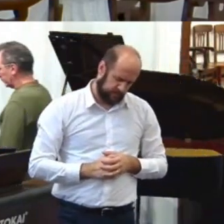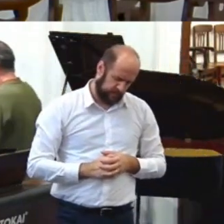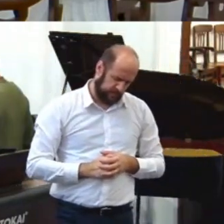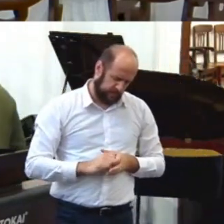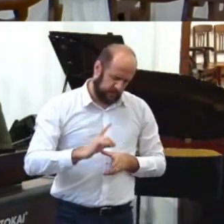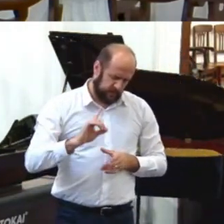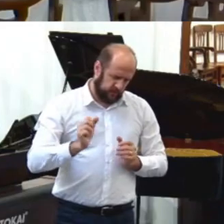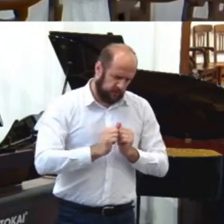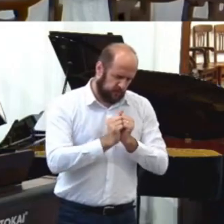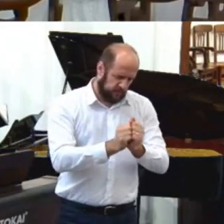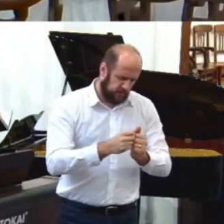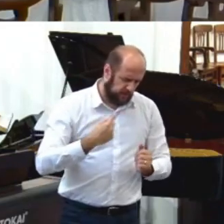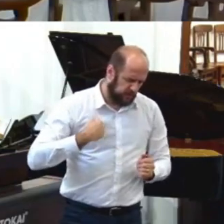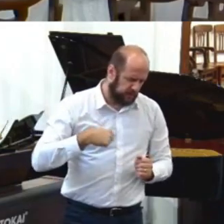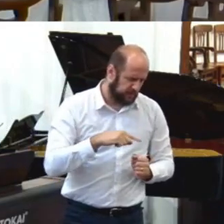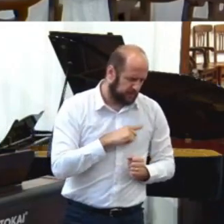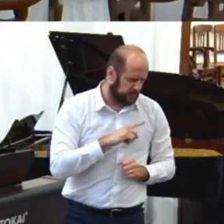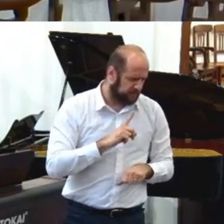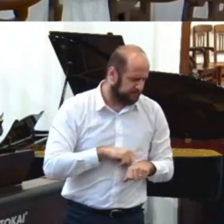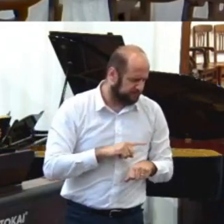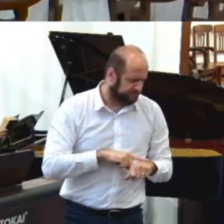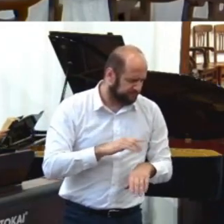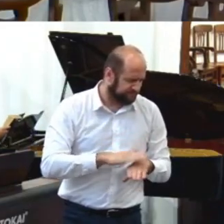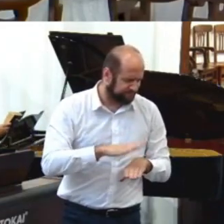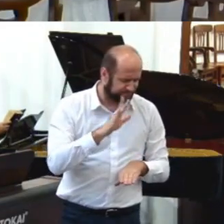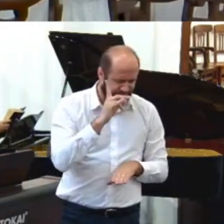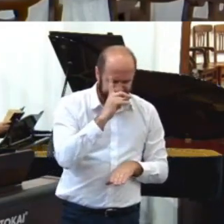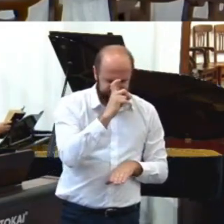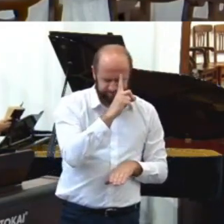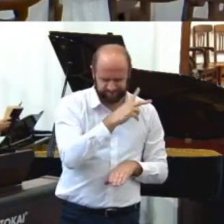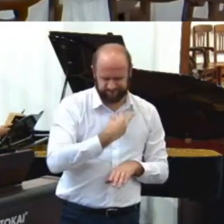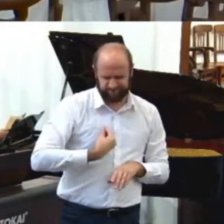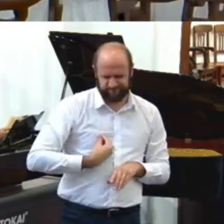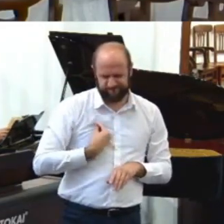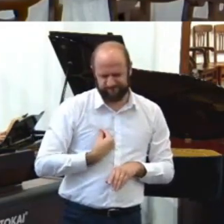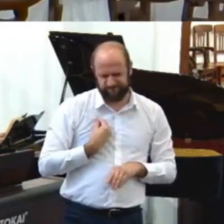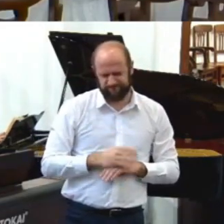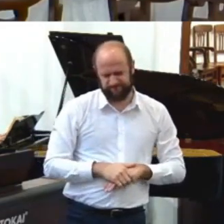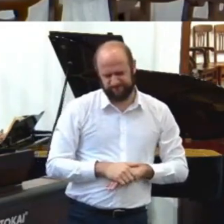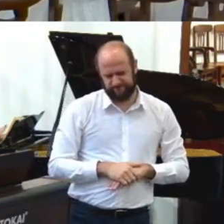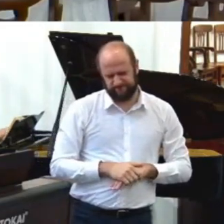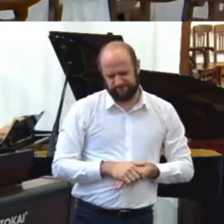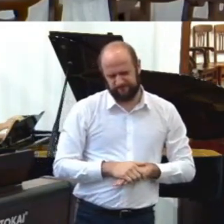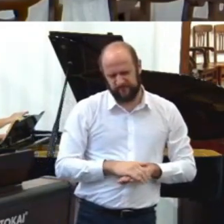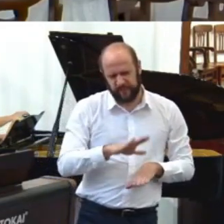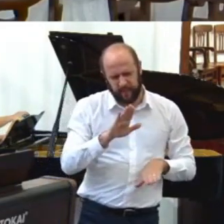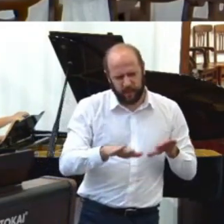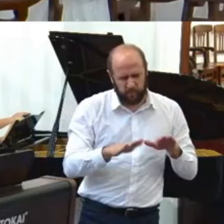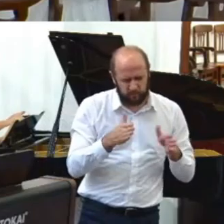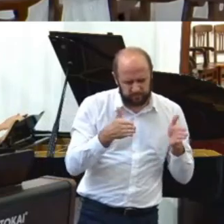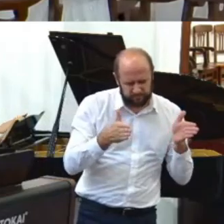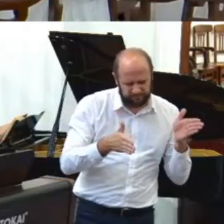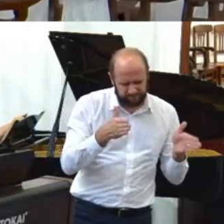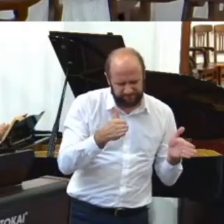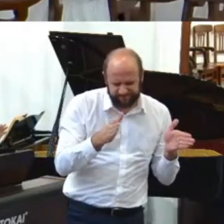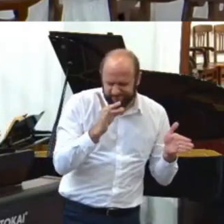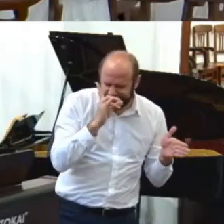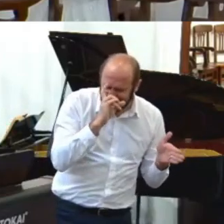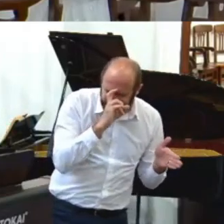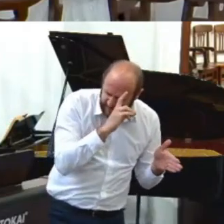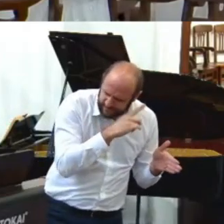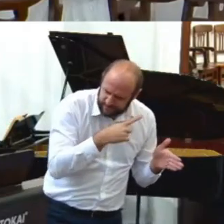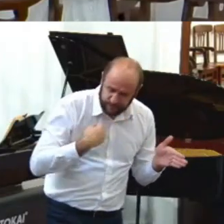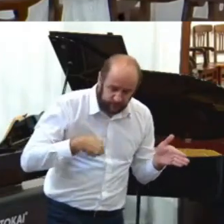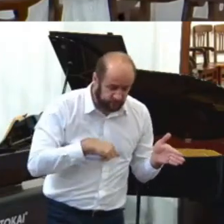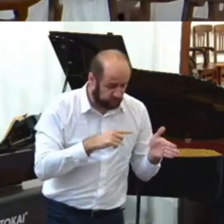que está conosco nos momentos mais duros da vida. Alguns destes momentos são tão duros que nós